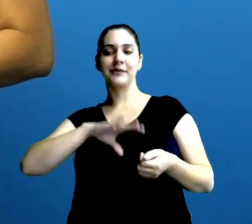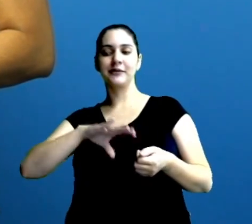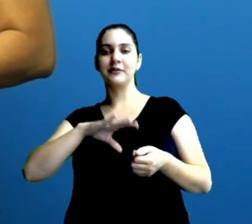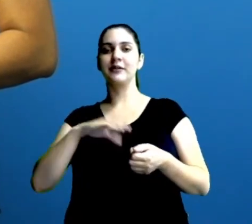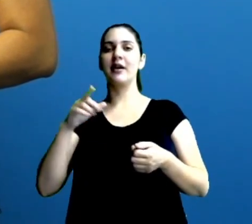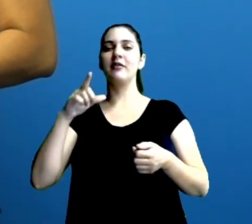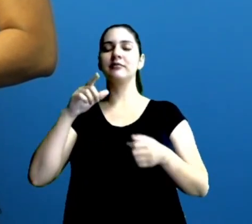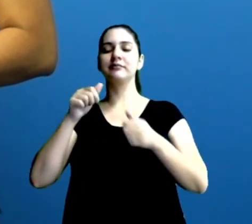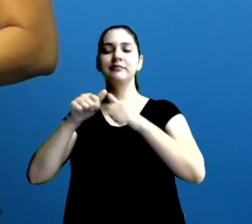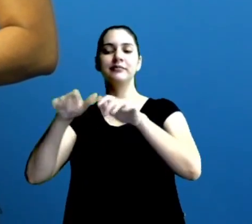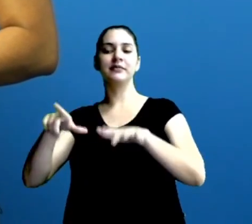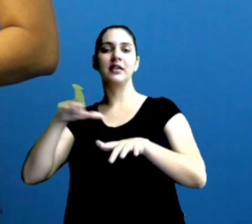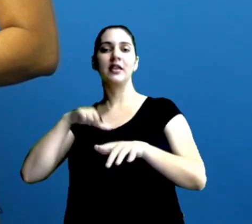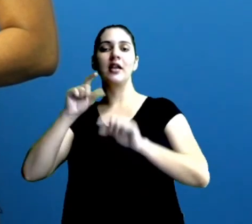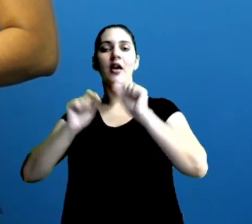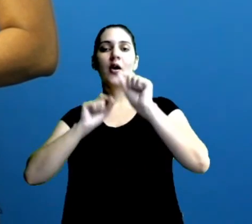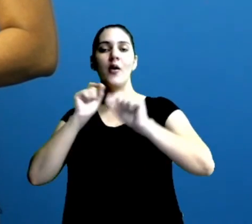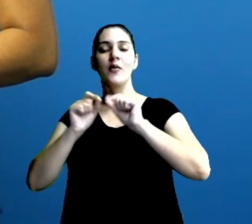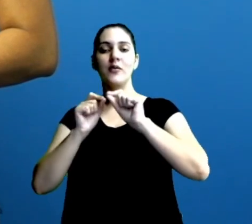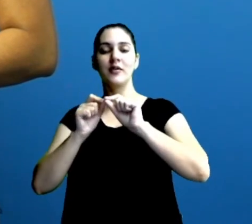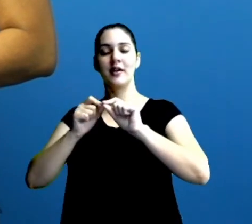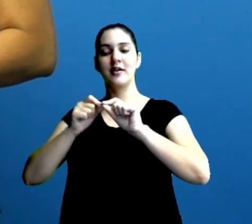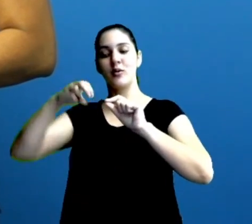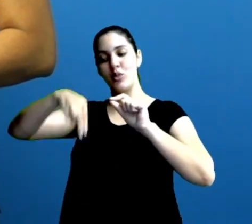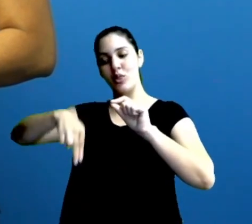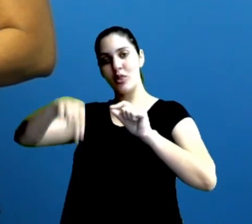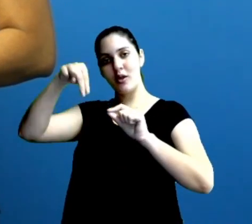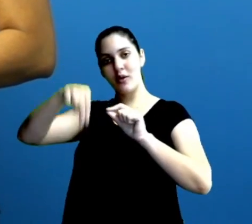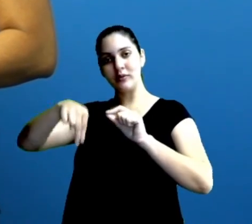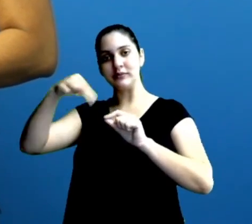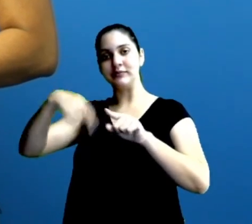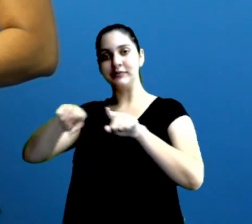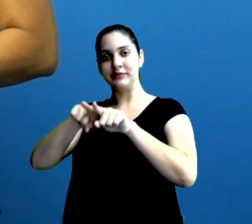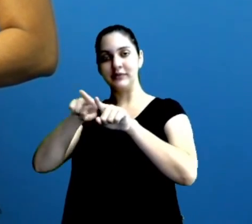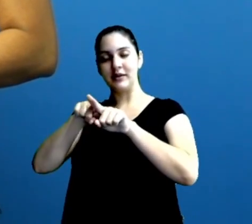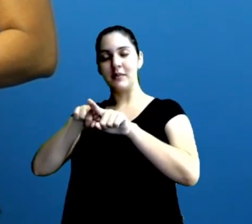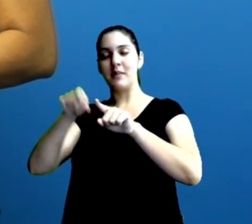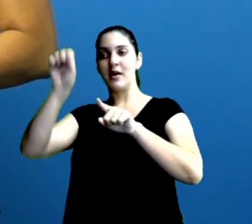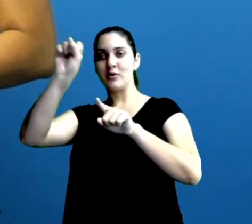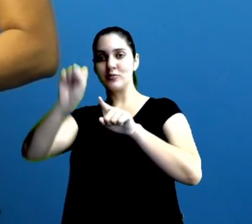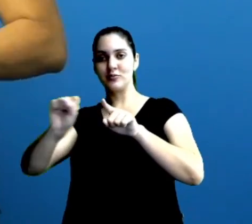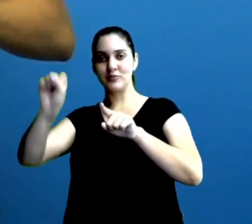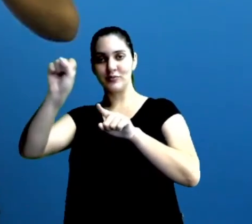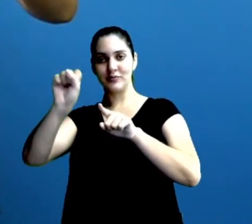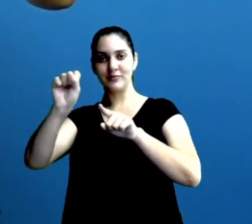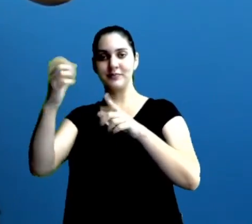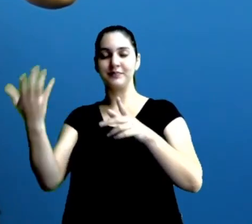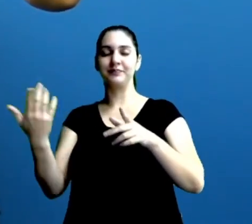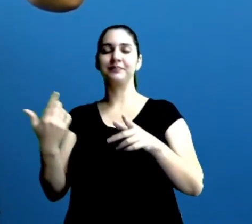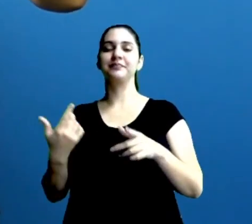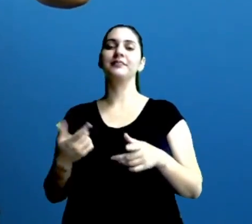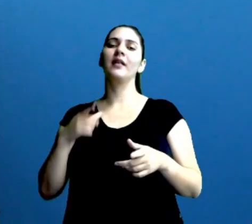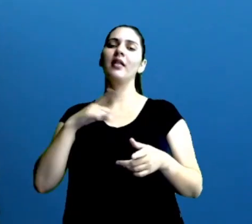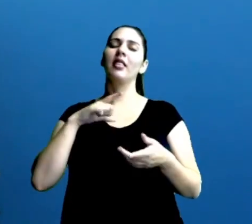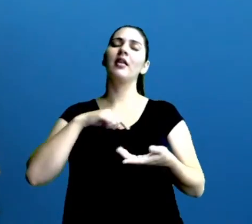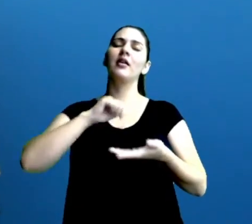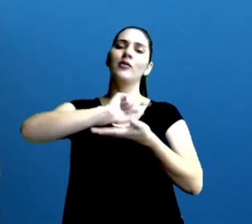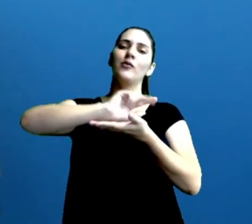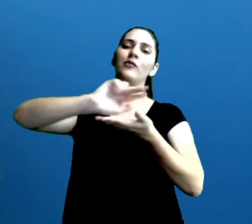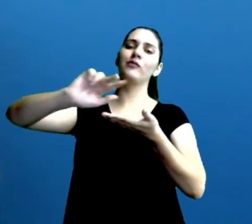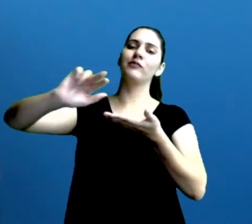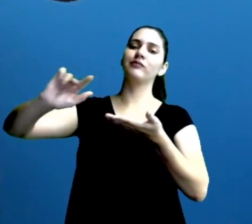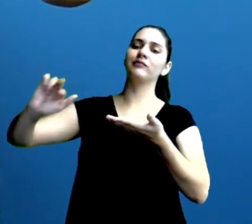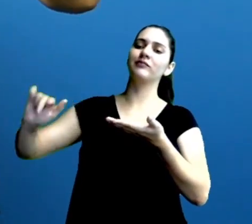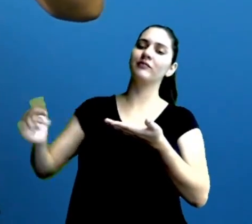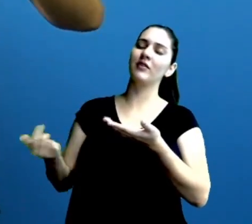ao Nordeste e uma partezinha do Sudeste. Tá vendo só? Aí depois em outros capítulos aí